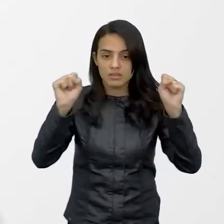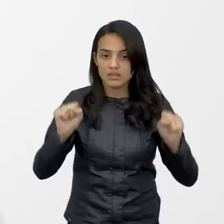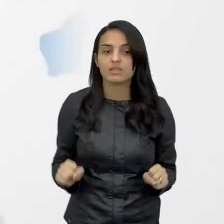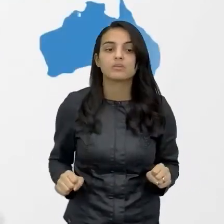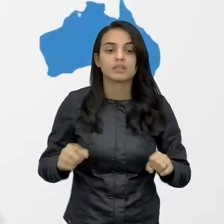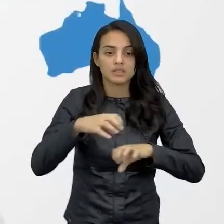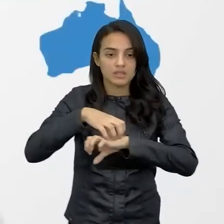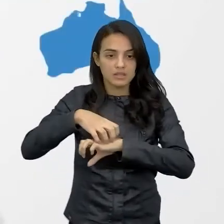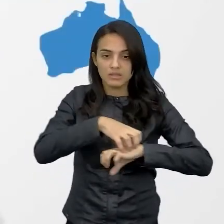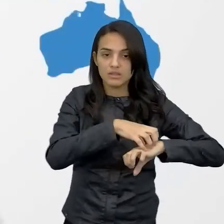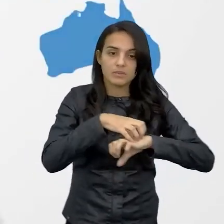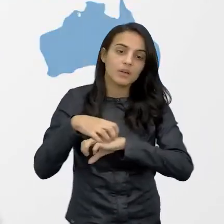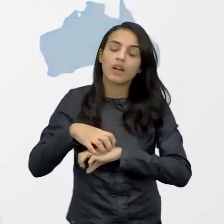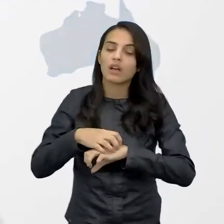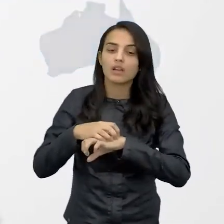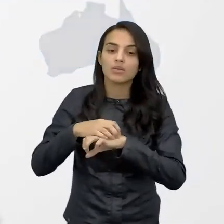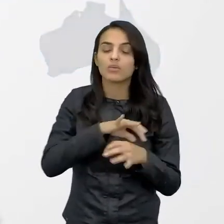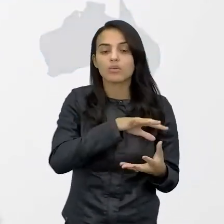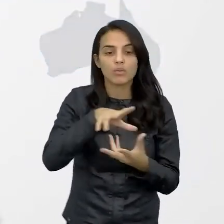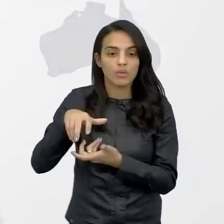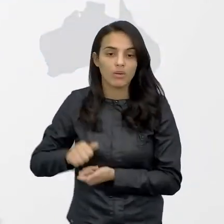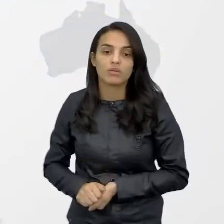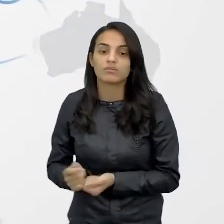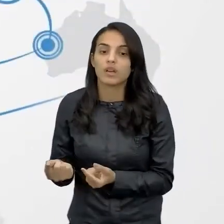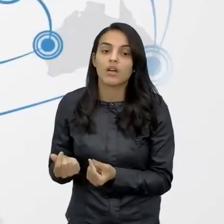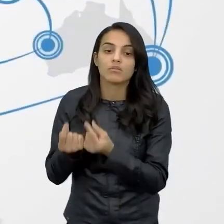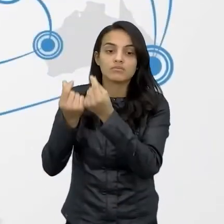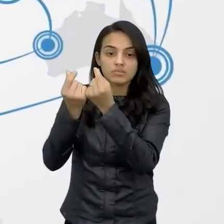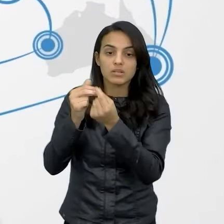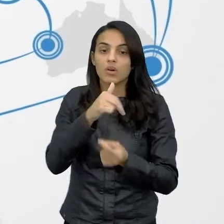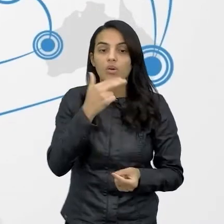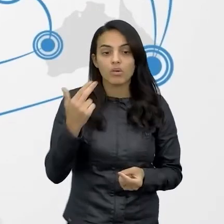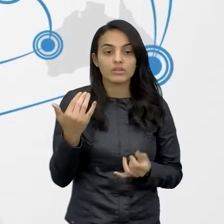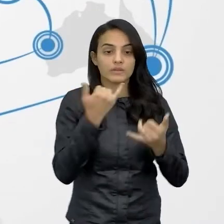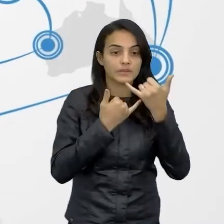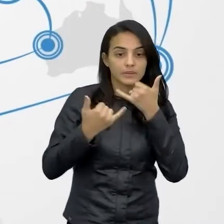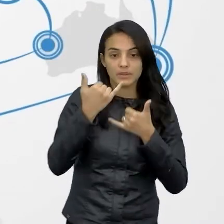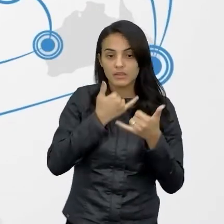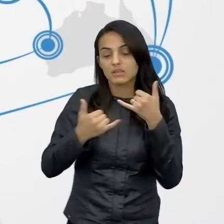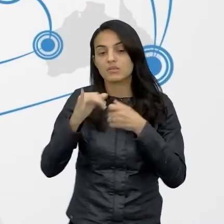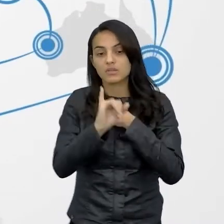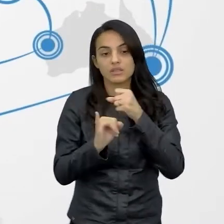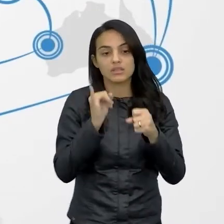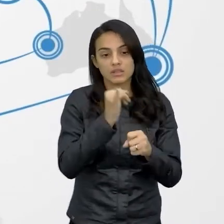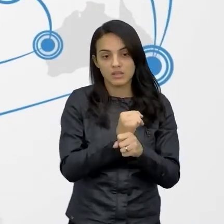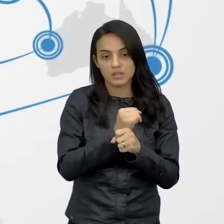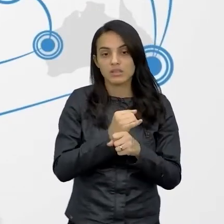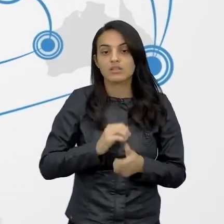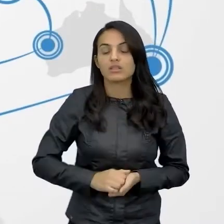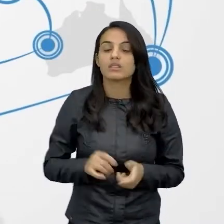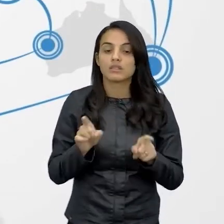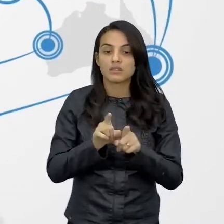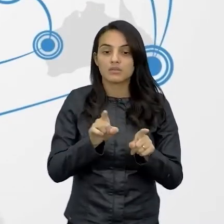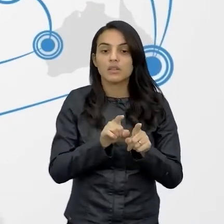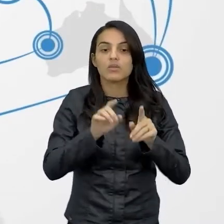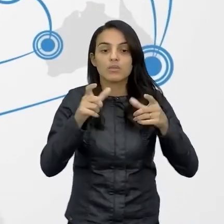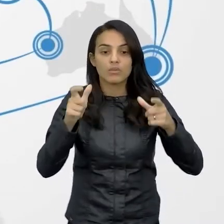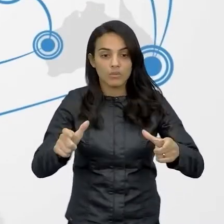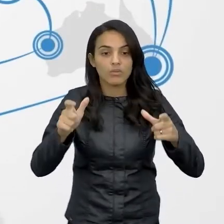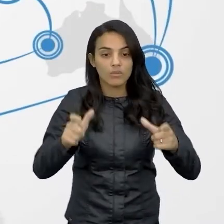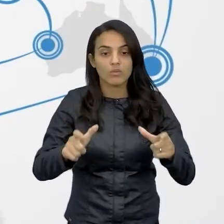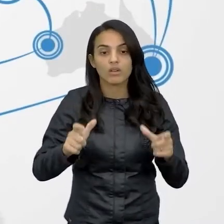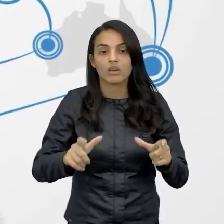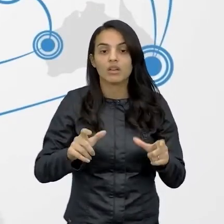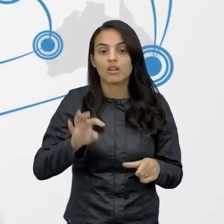transporte aéreo global, o fluxo de capital financeiro ou informações sobre a internet, o espaço é redefinido em termos